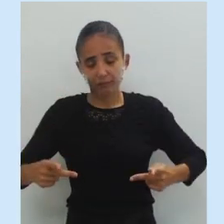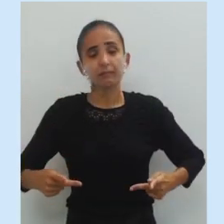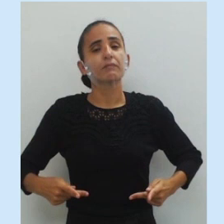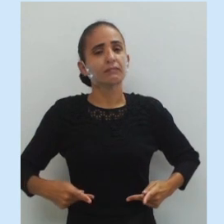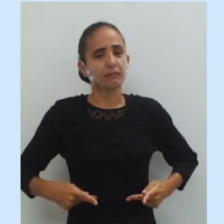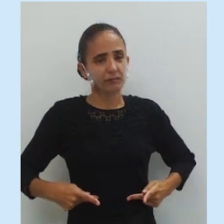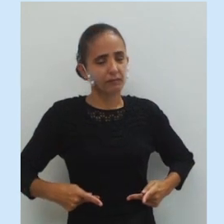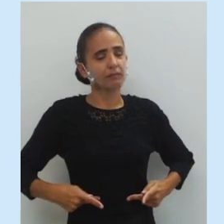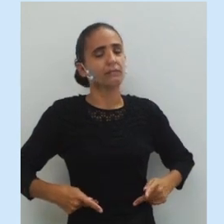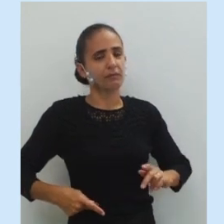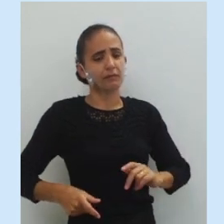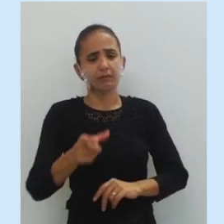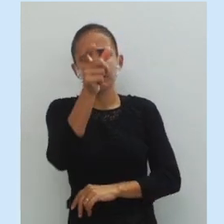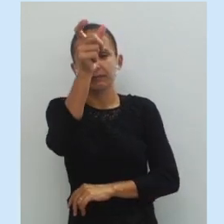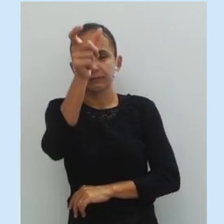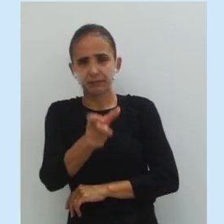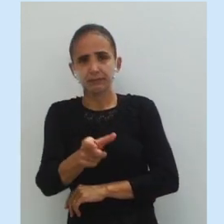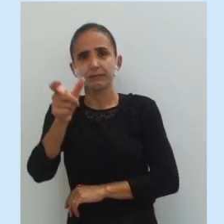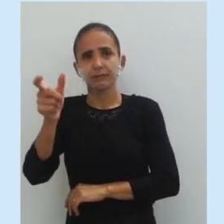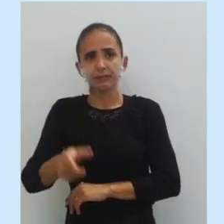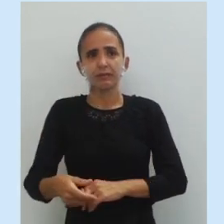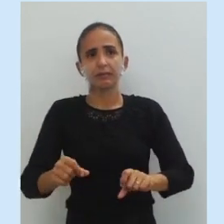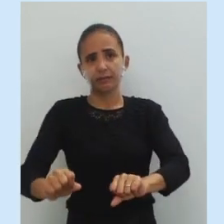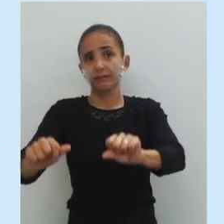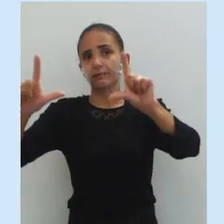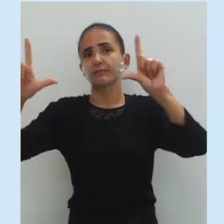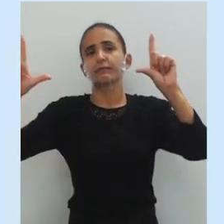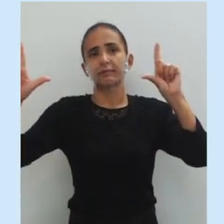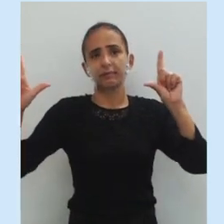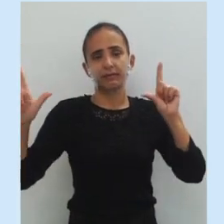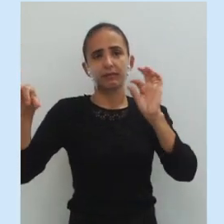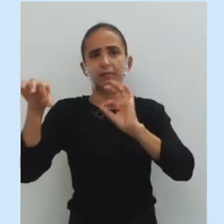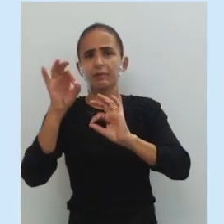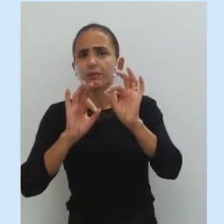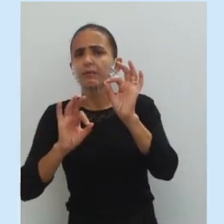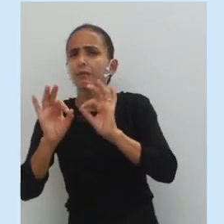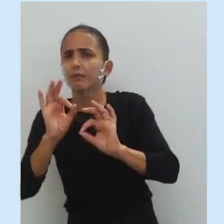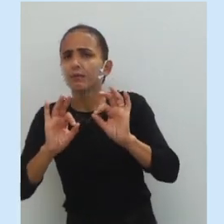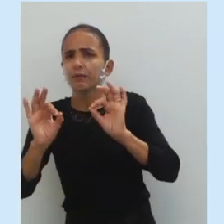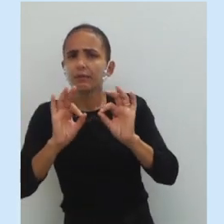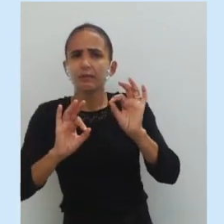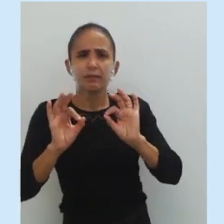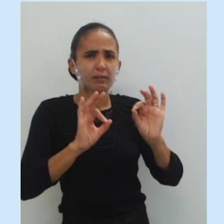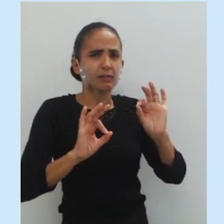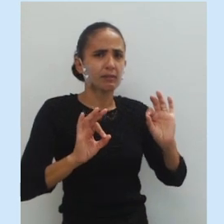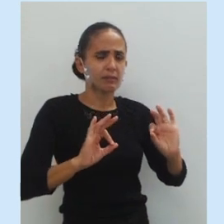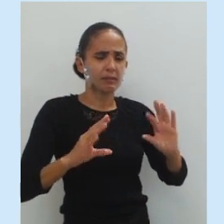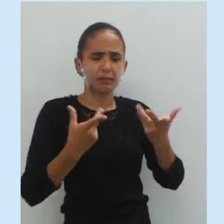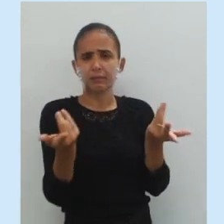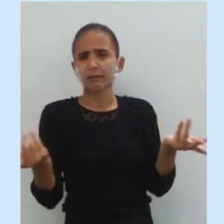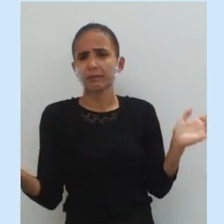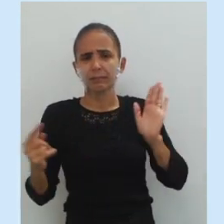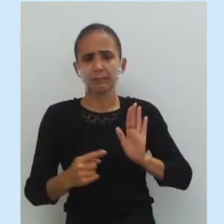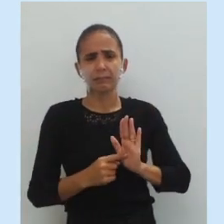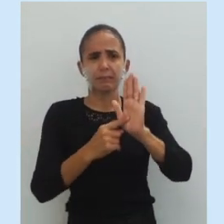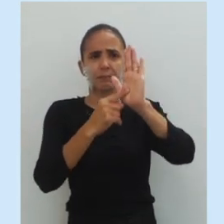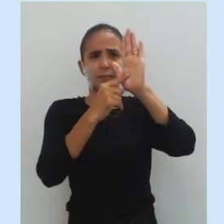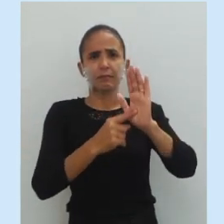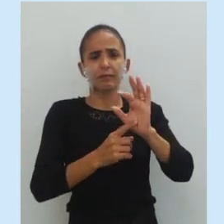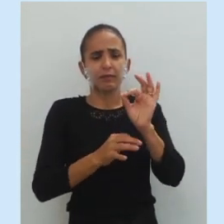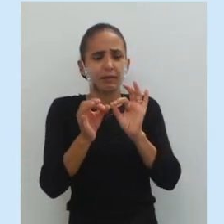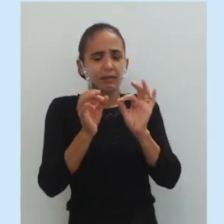a perspectiva pessoal, como está aí na telinha, a gente vê como um destaque para